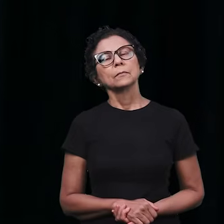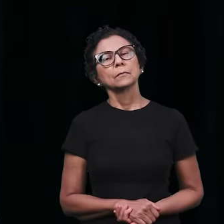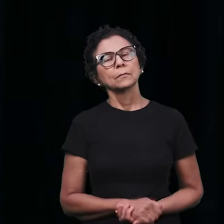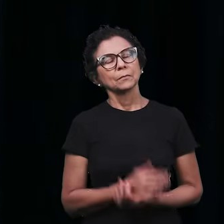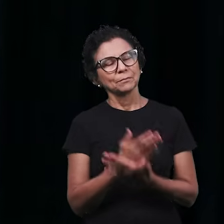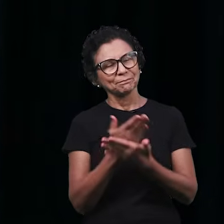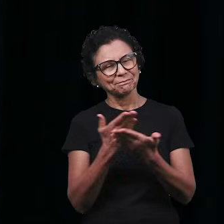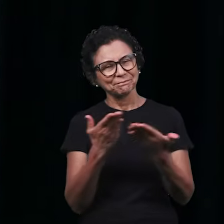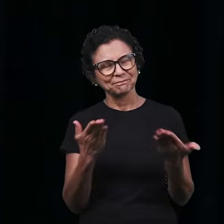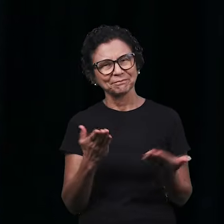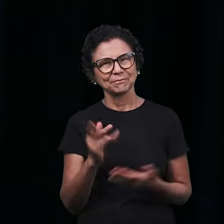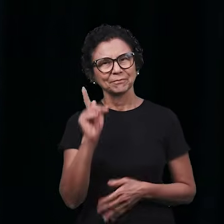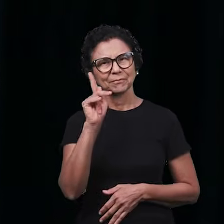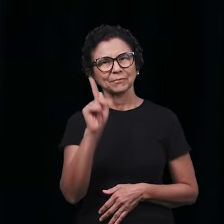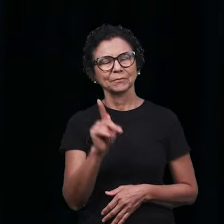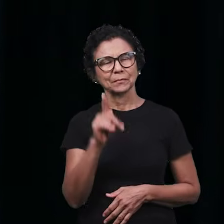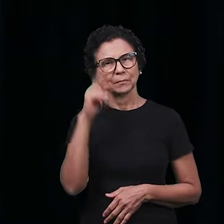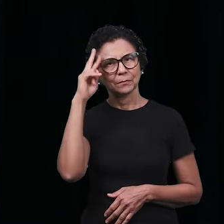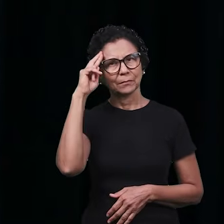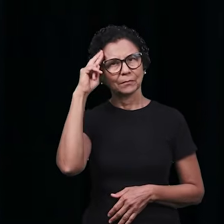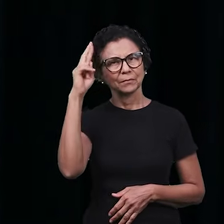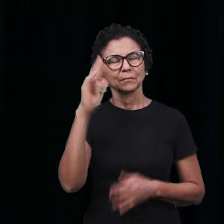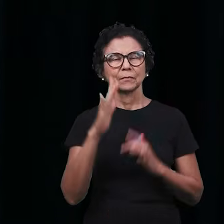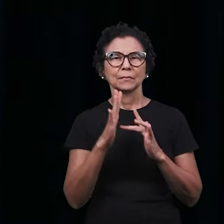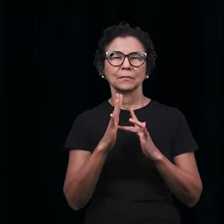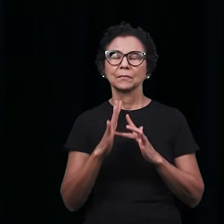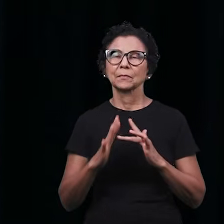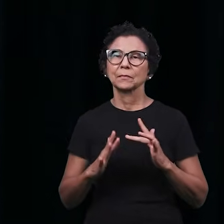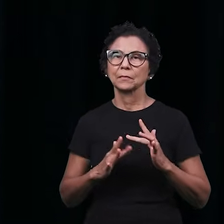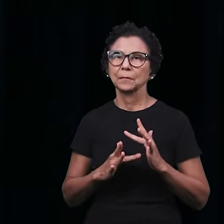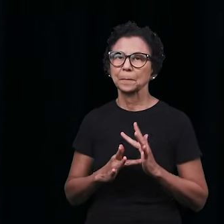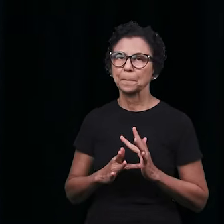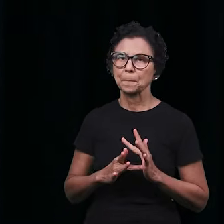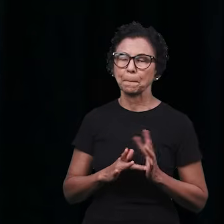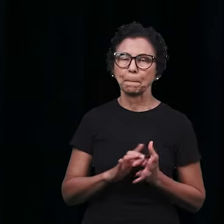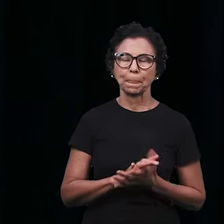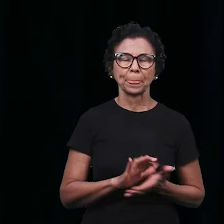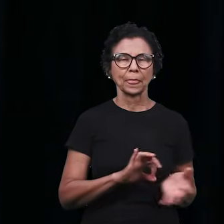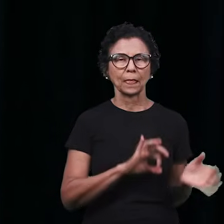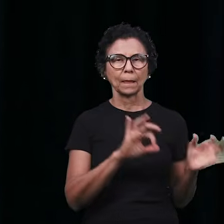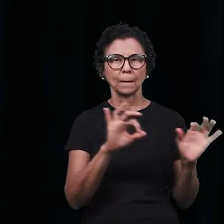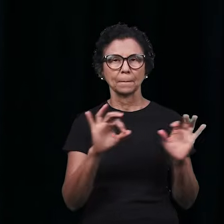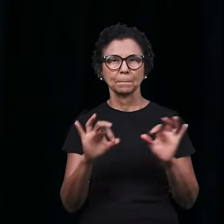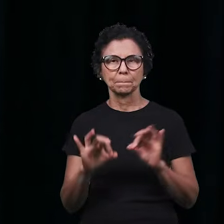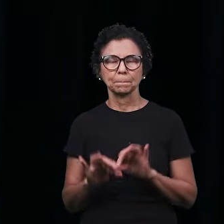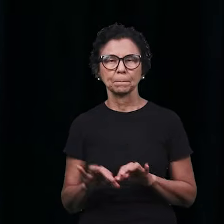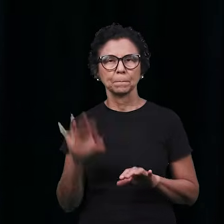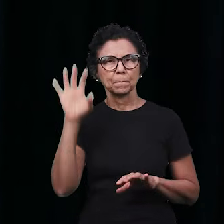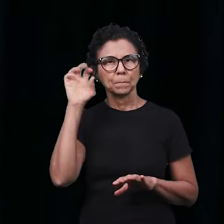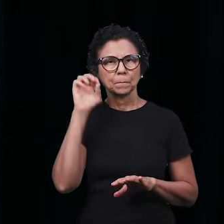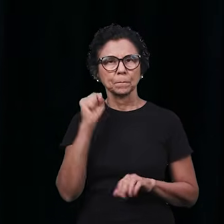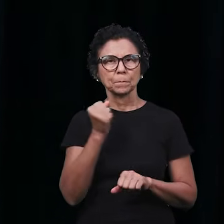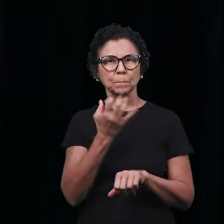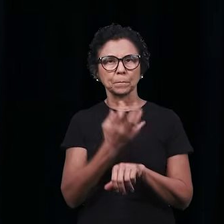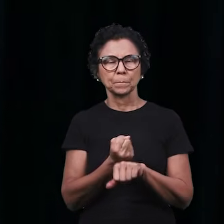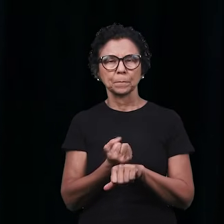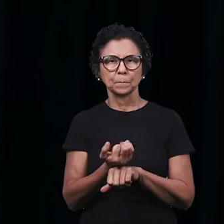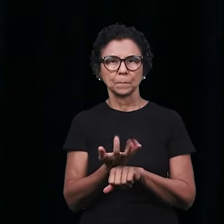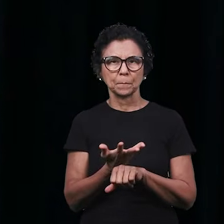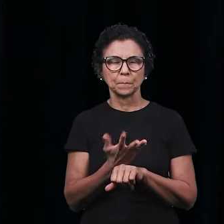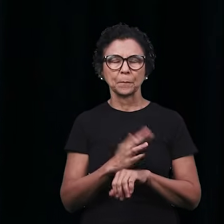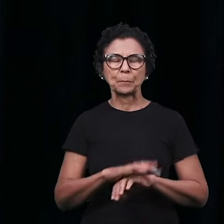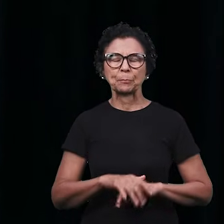Nós saudamos a todos com a paz do Senhor Jesus. Este é o podcast Bíblia, um tesouro escondido.